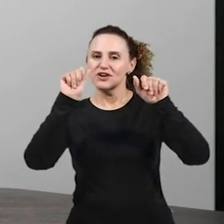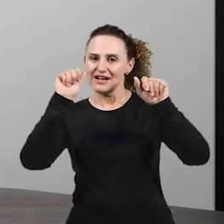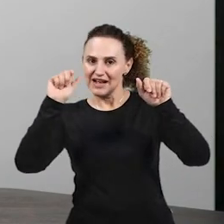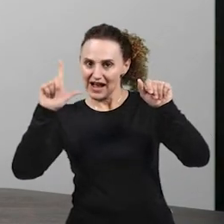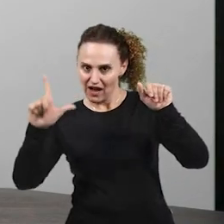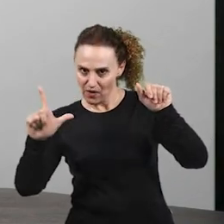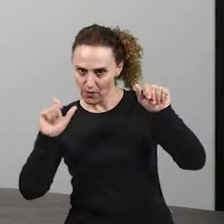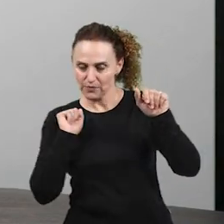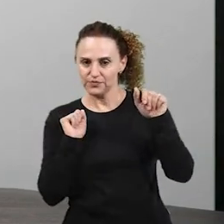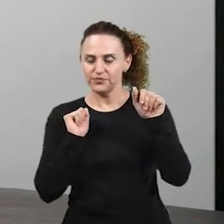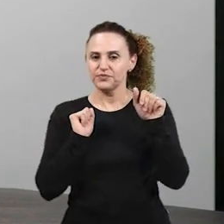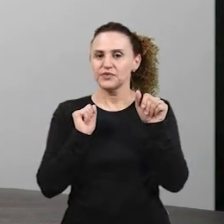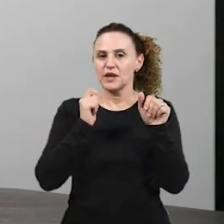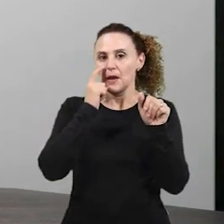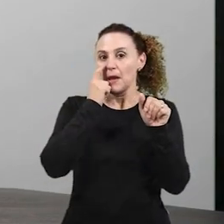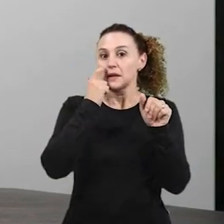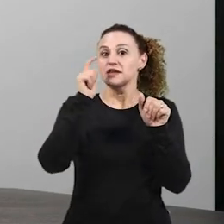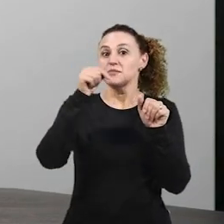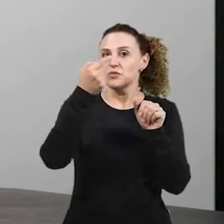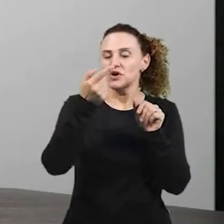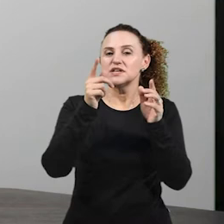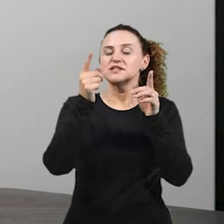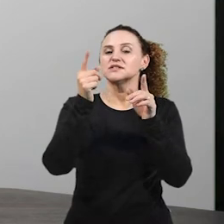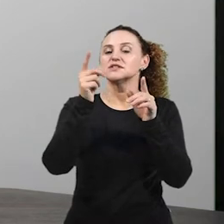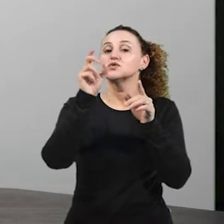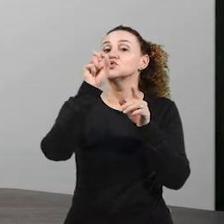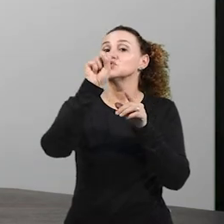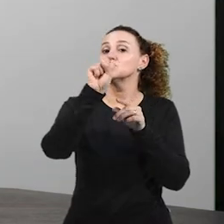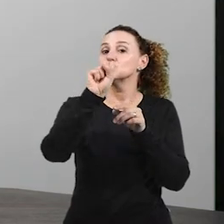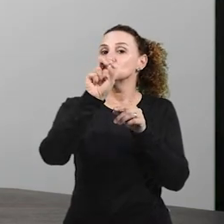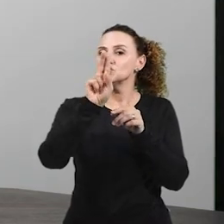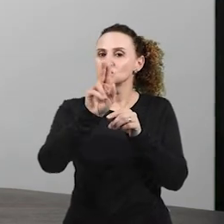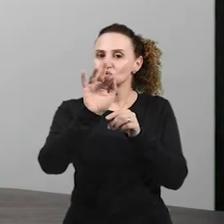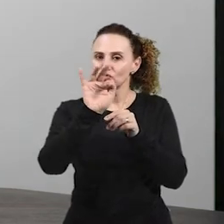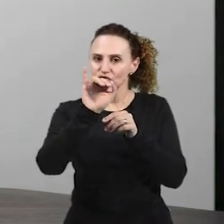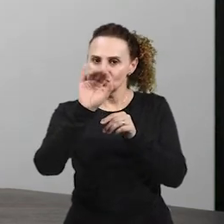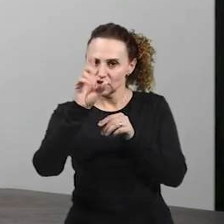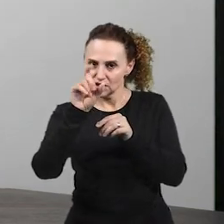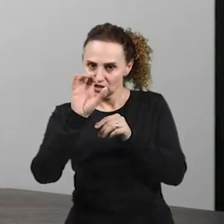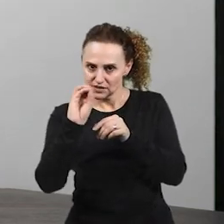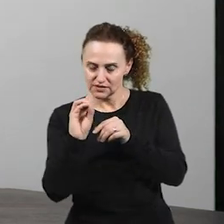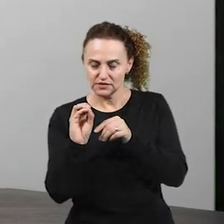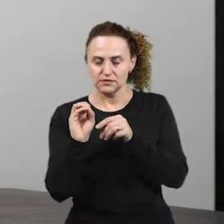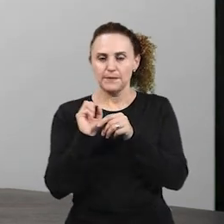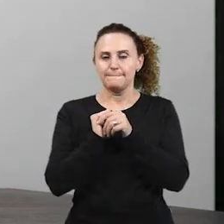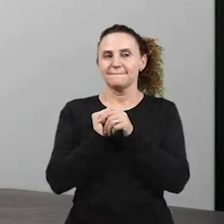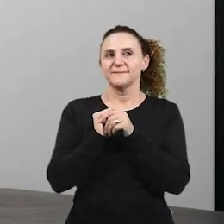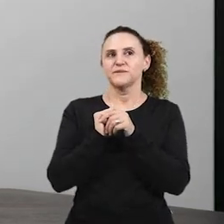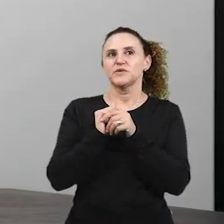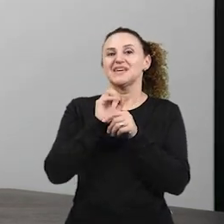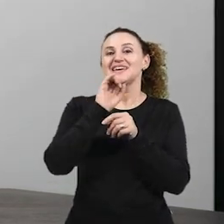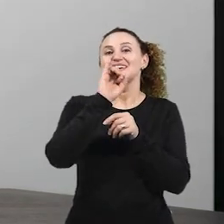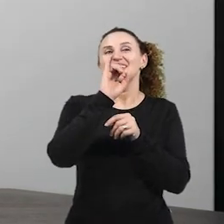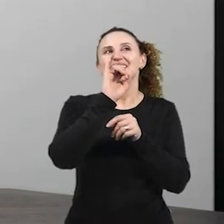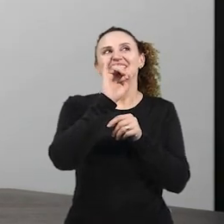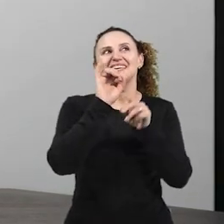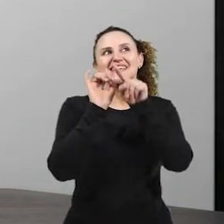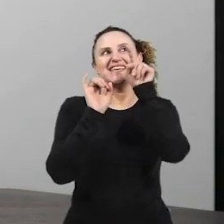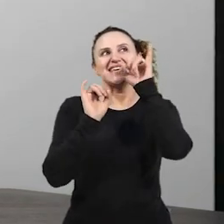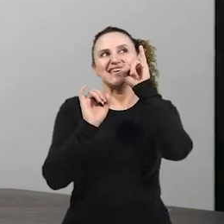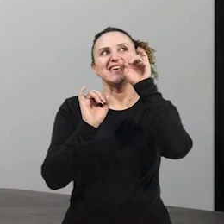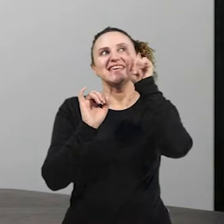vai ser uma um sufixo o usar também